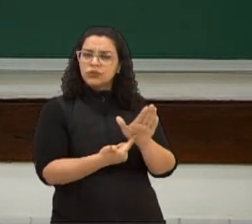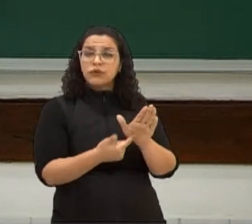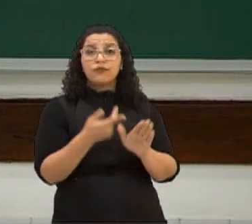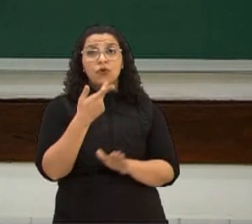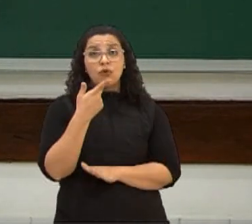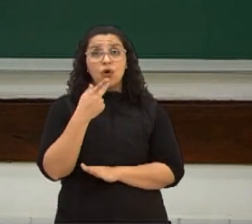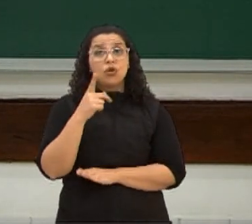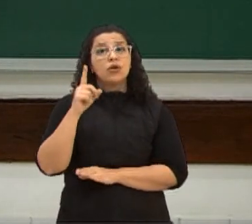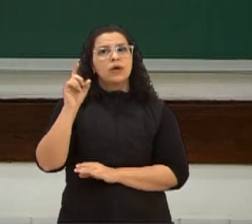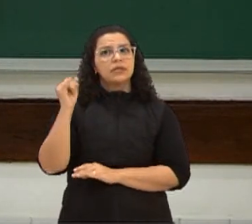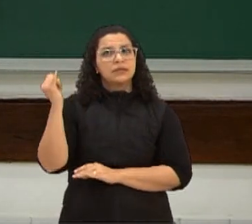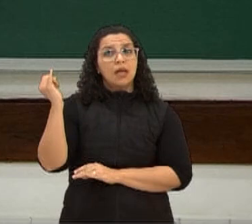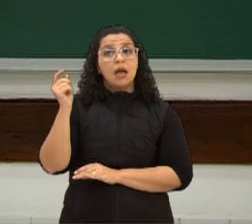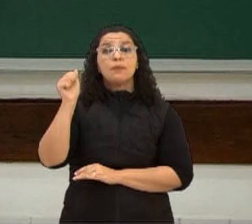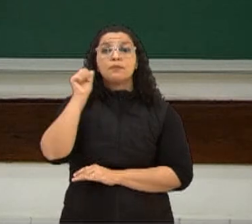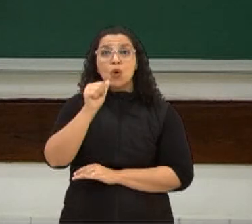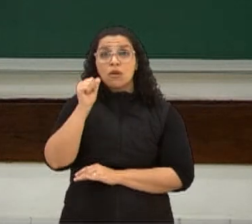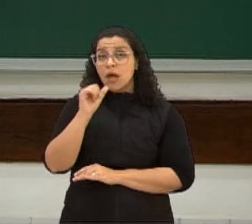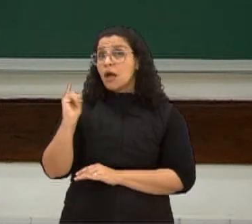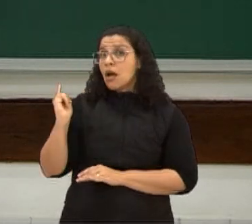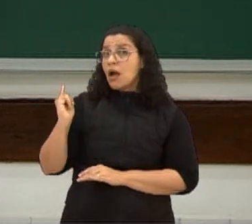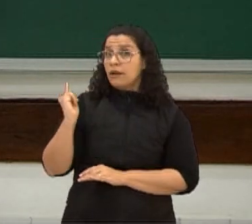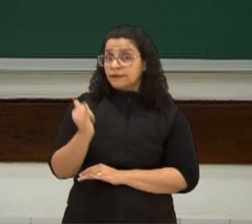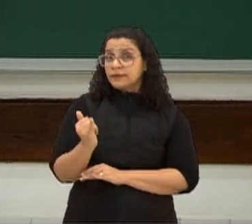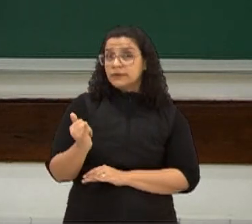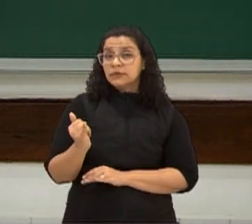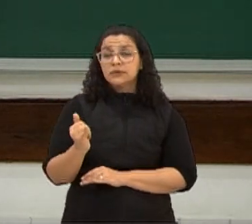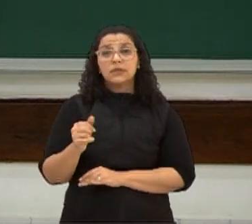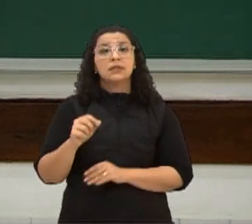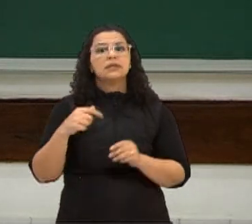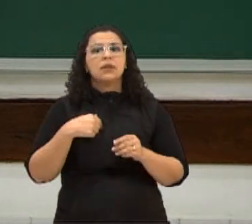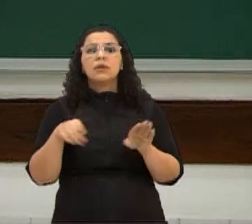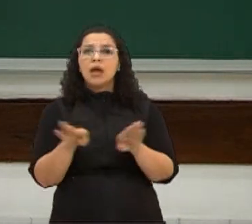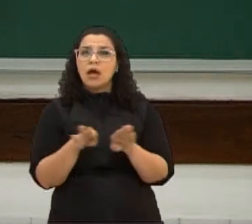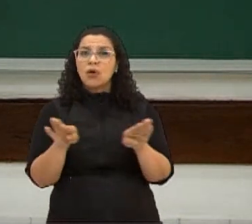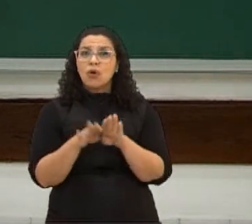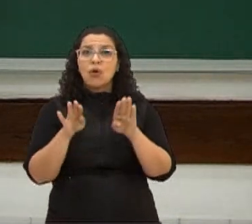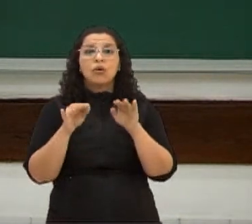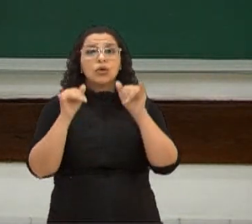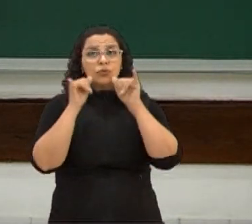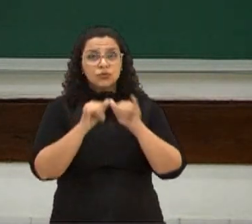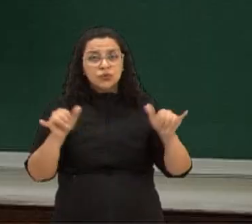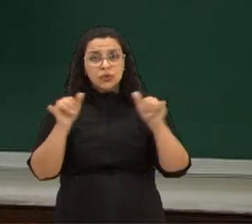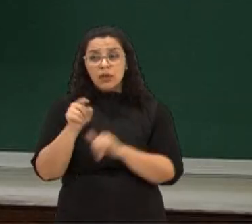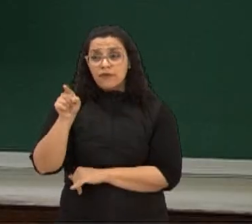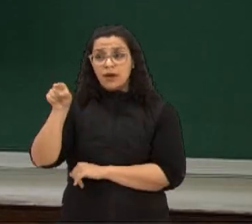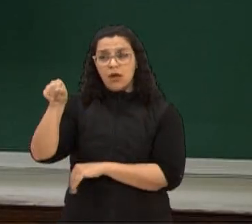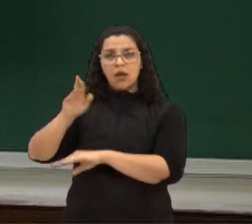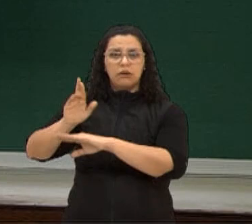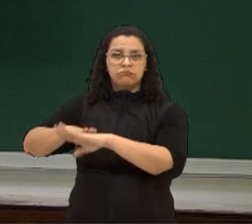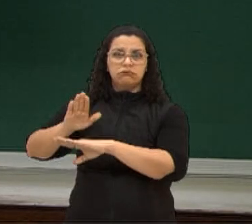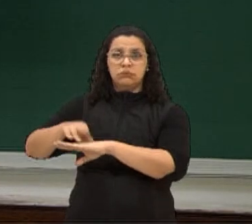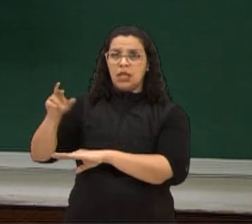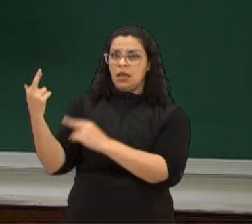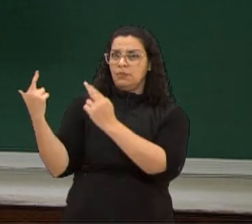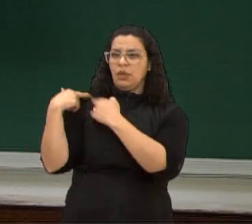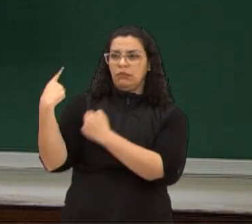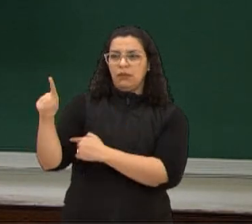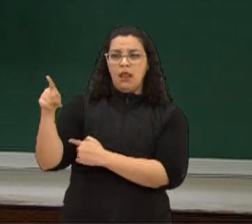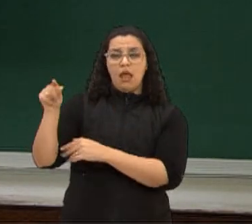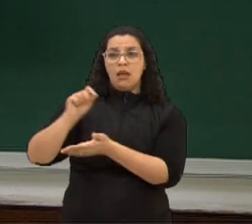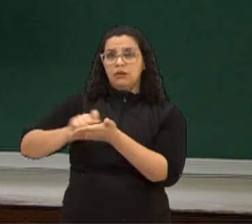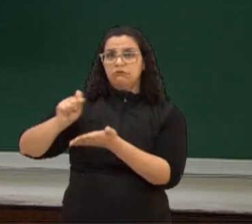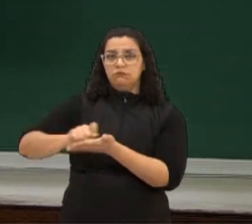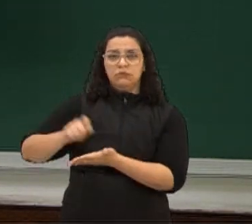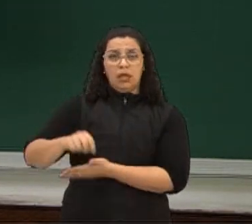traz diz leitora. Ou seja, ele passa para a leitora toda a responsabilidade daquilo